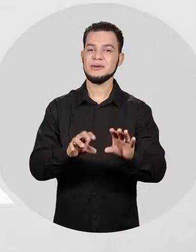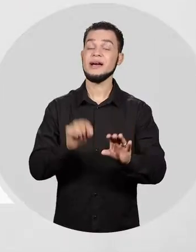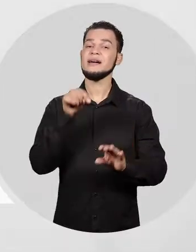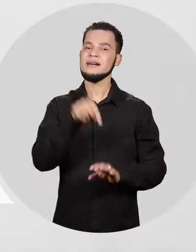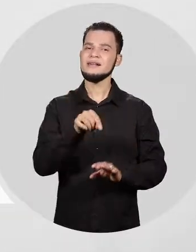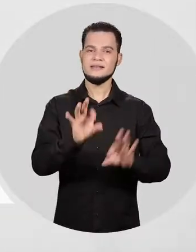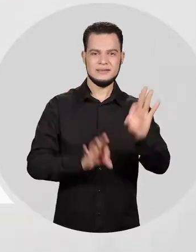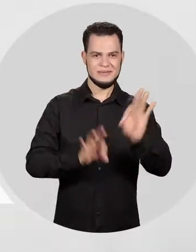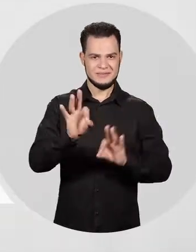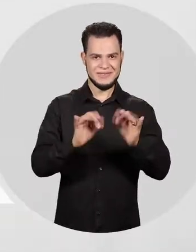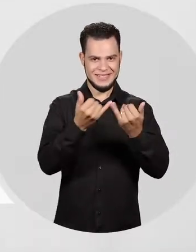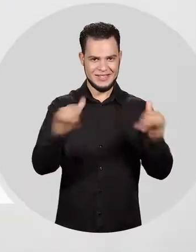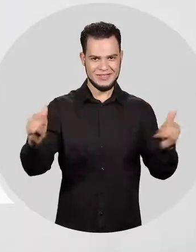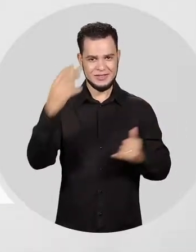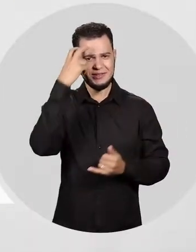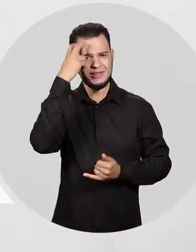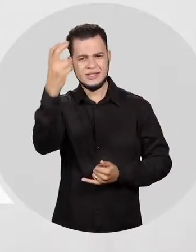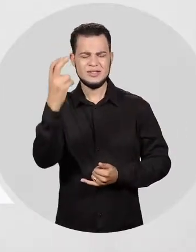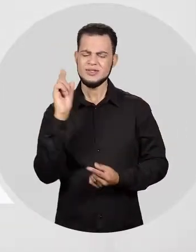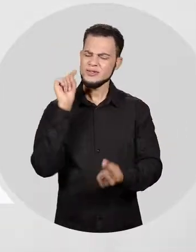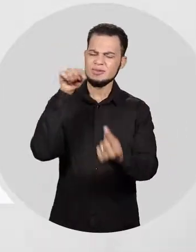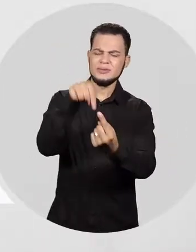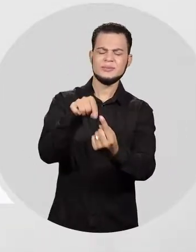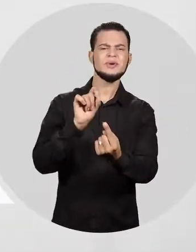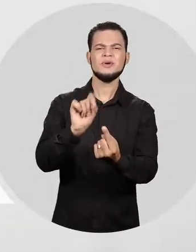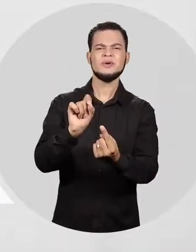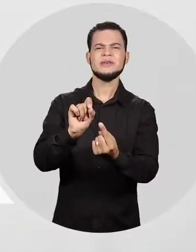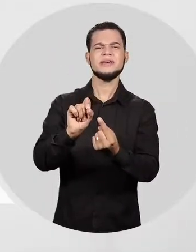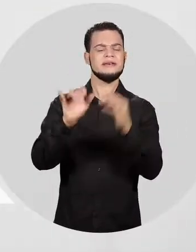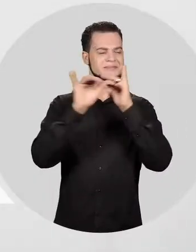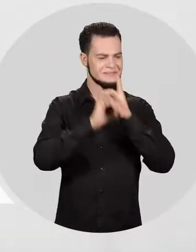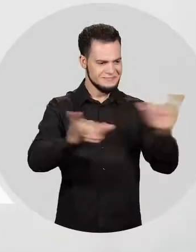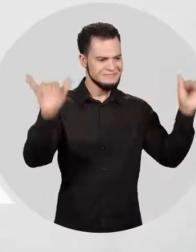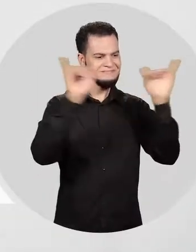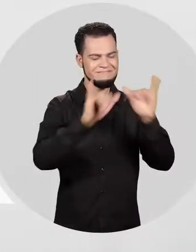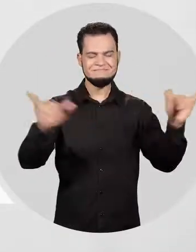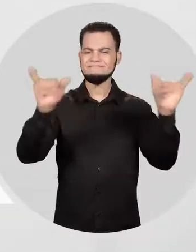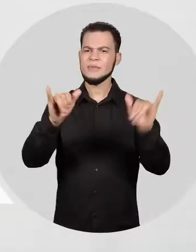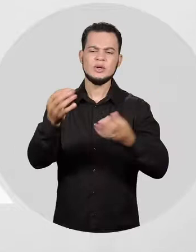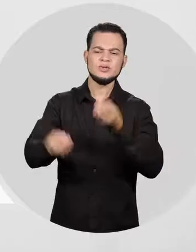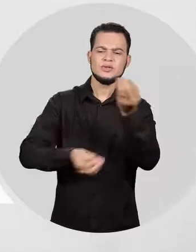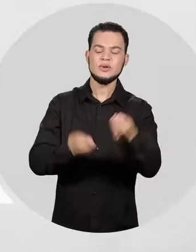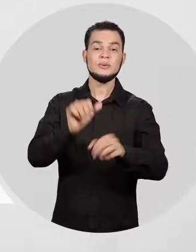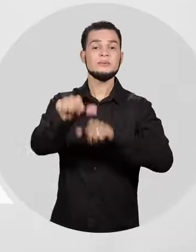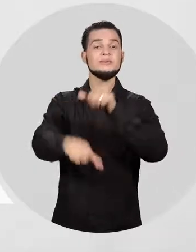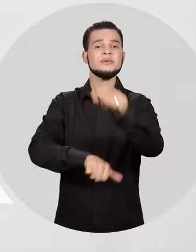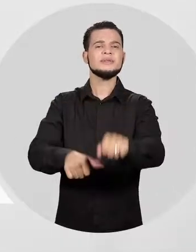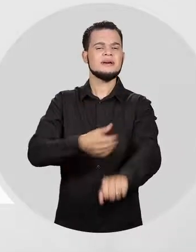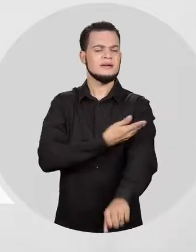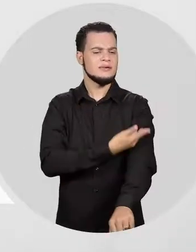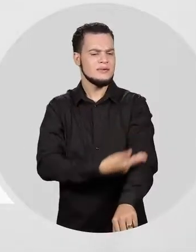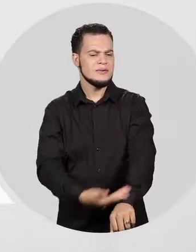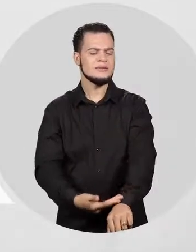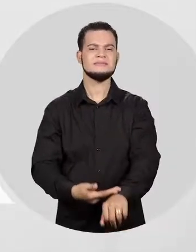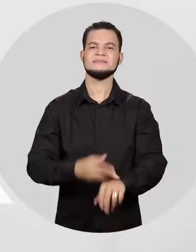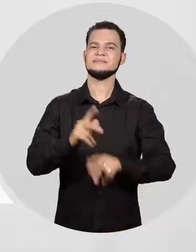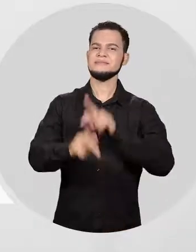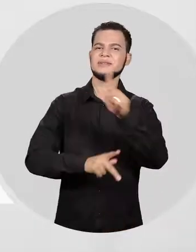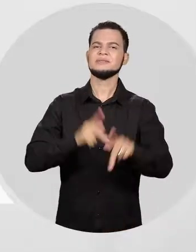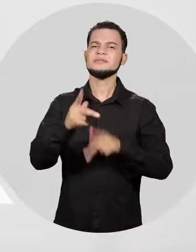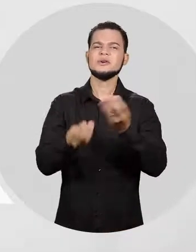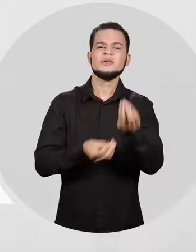do programa Energia Inteligente que busca propagar e difundir conceitos que estimulem a mudança de comportamento das pessoas quanto ao